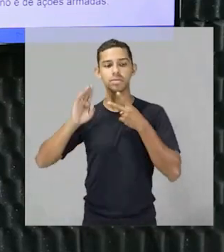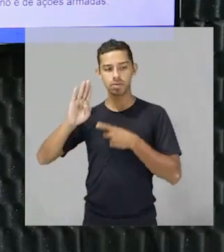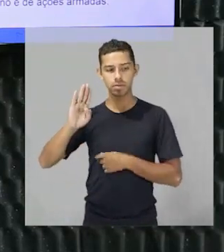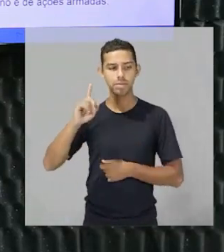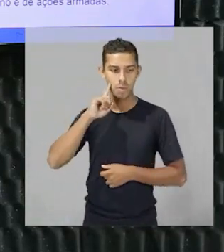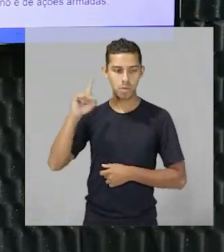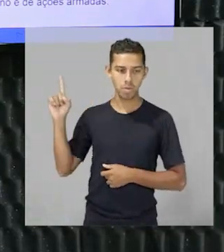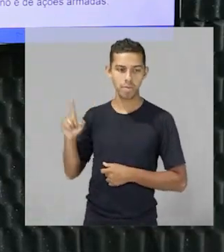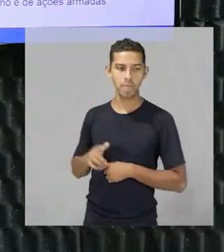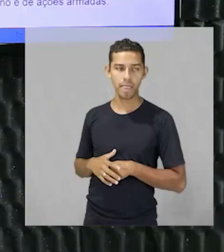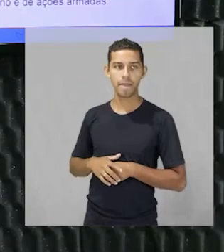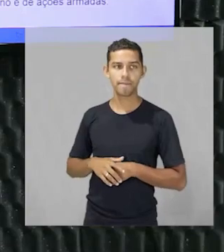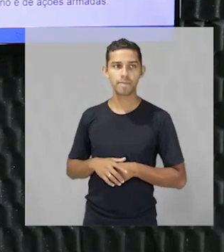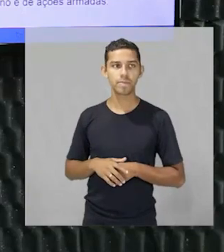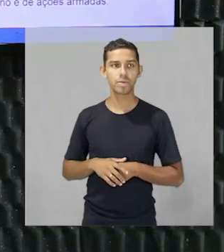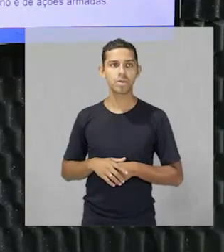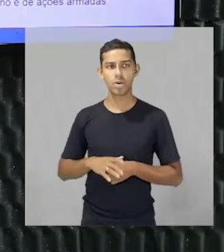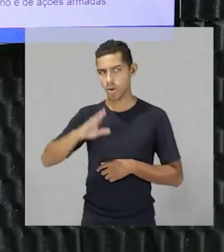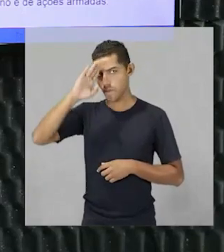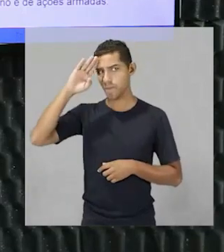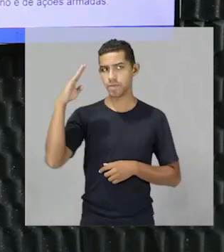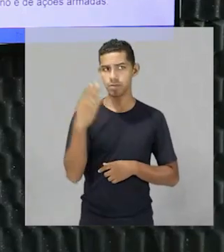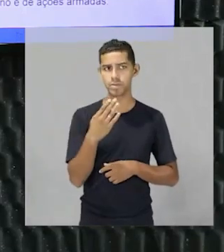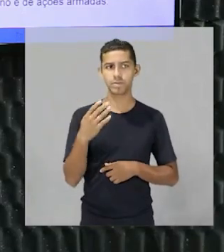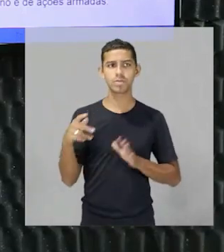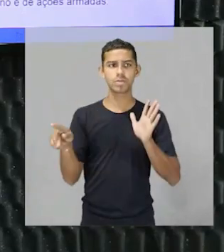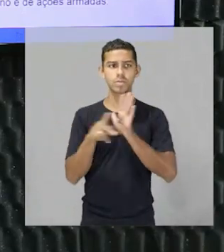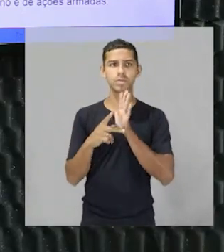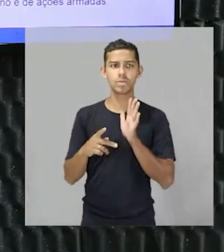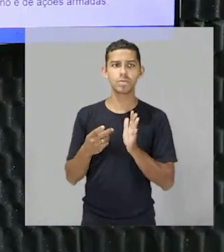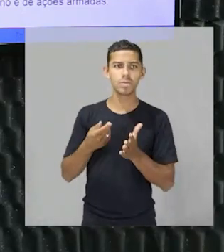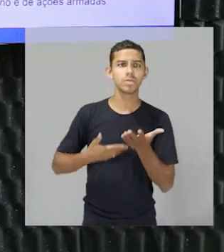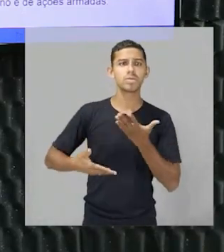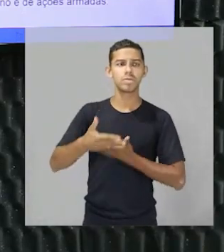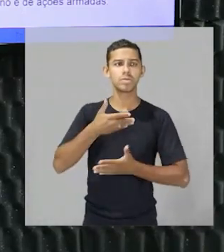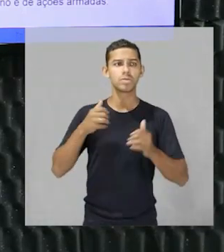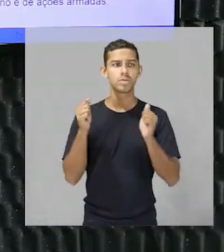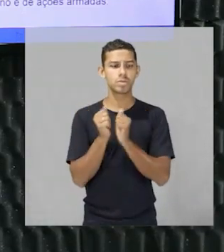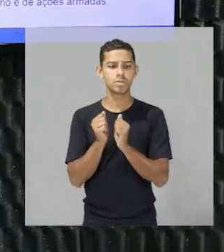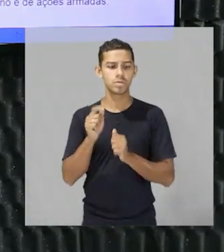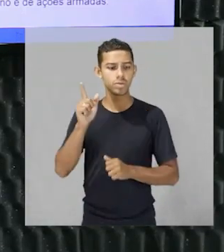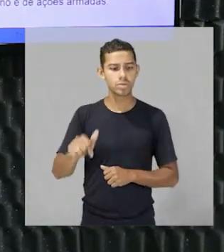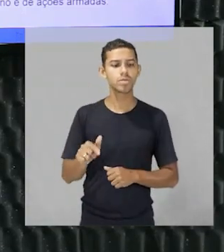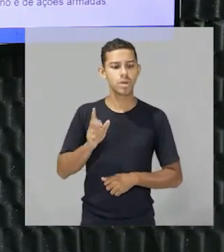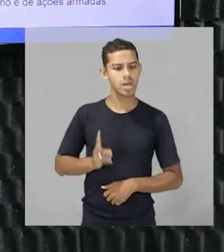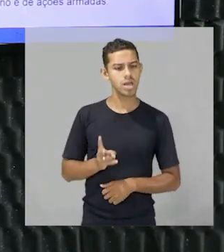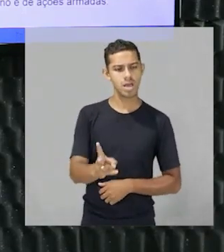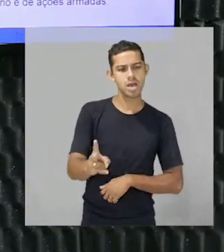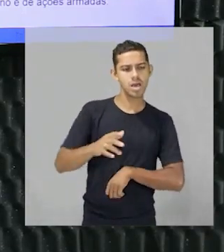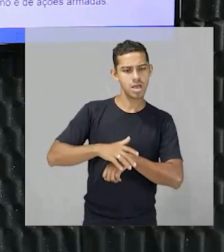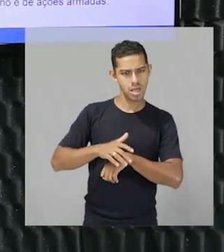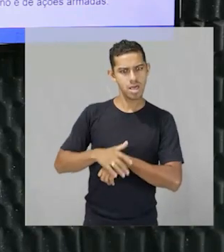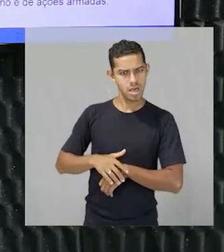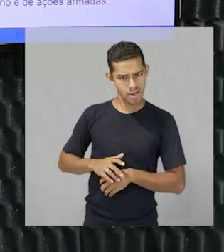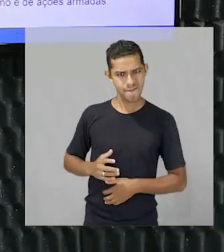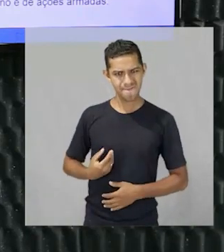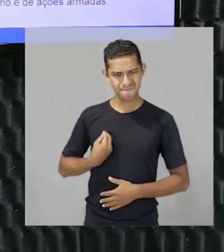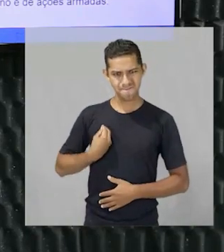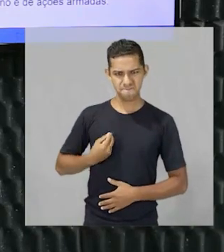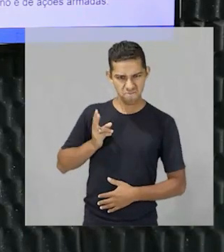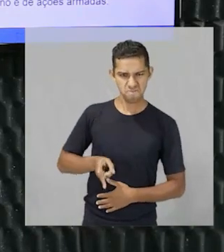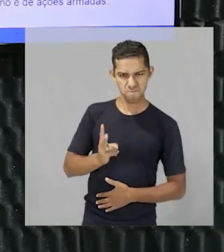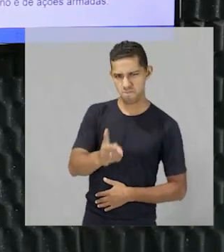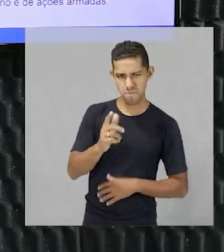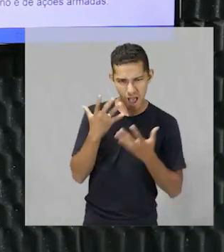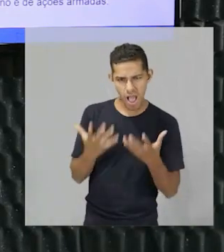B. O principal motivo aí, né, que envolve essa questão da Palestina é a resistência por parte de Israel